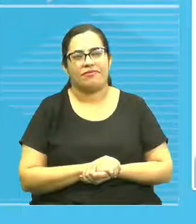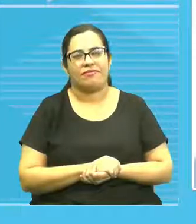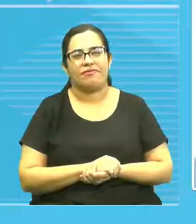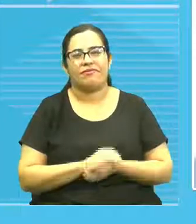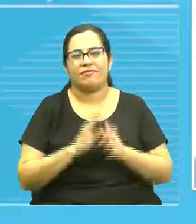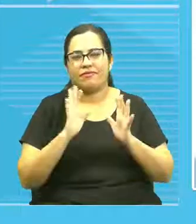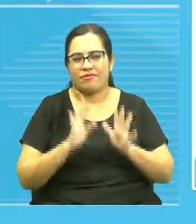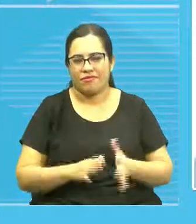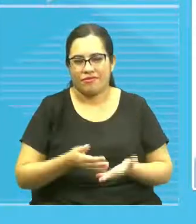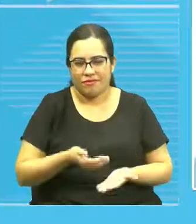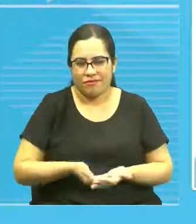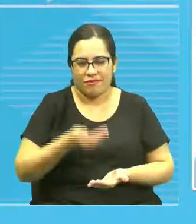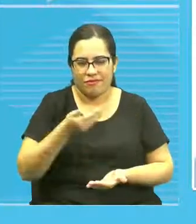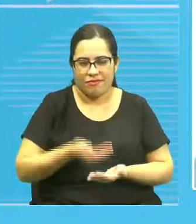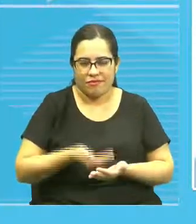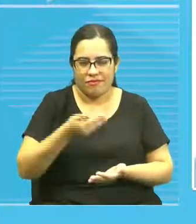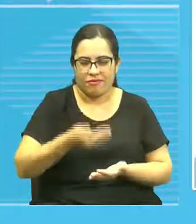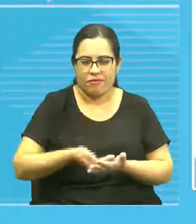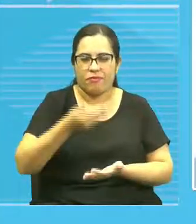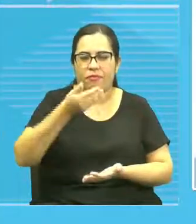Já fez mingau de maizena?